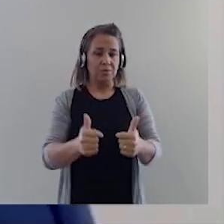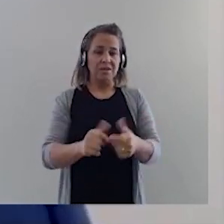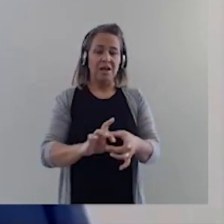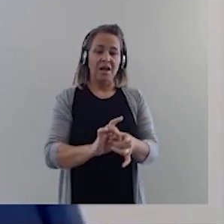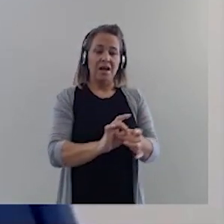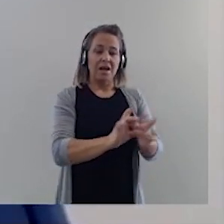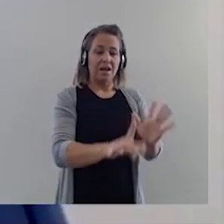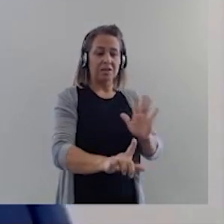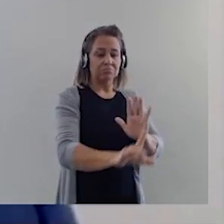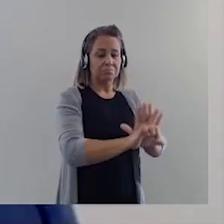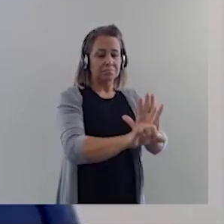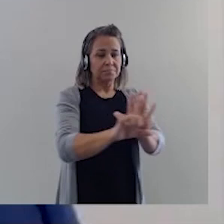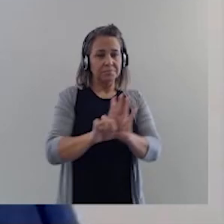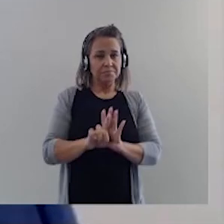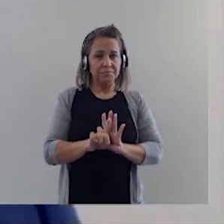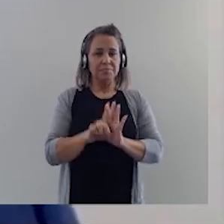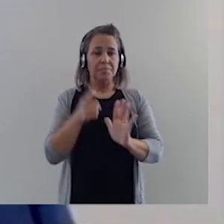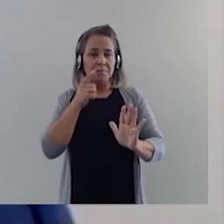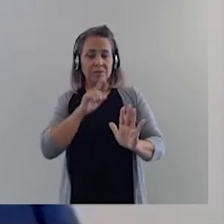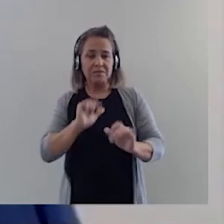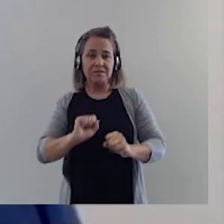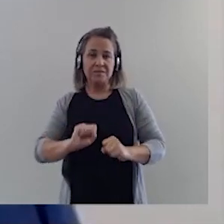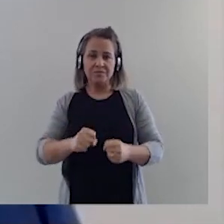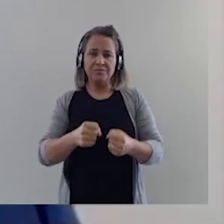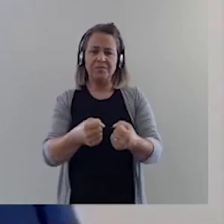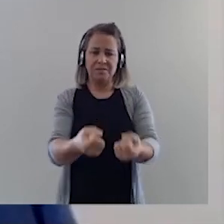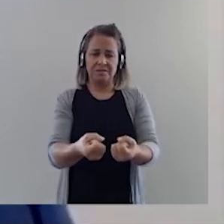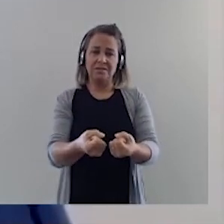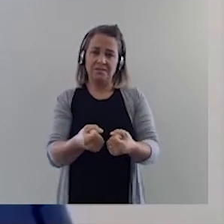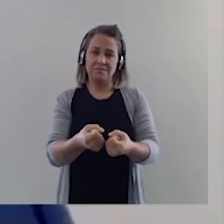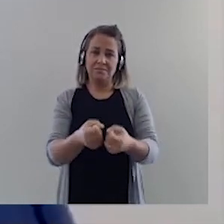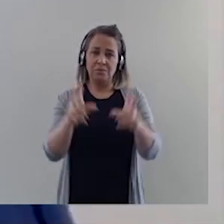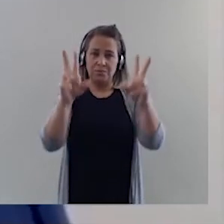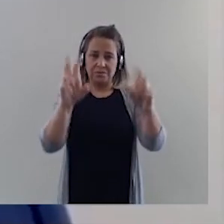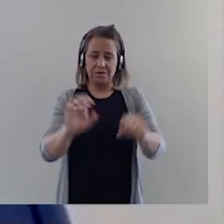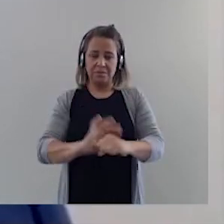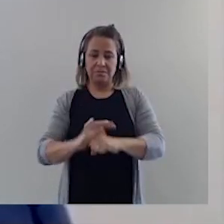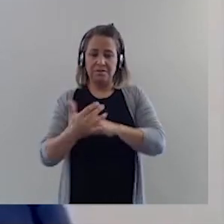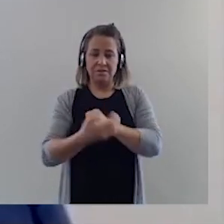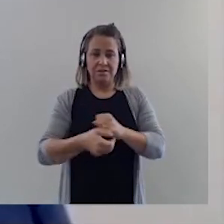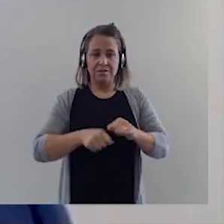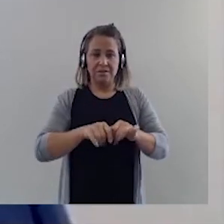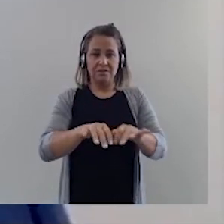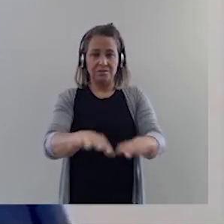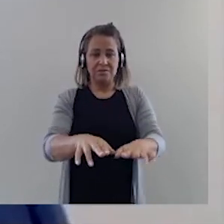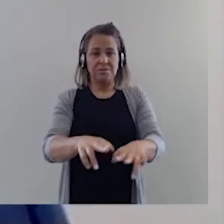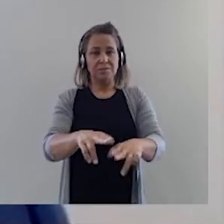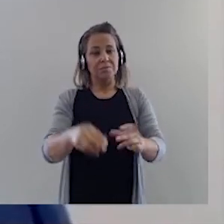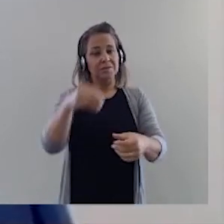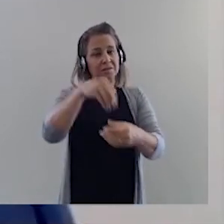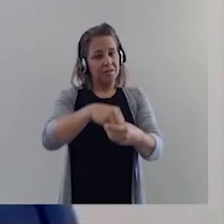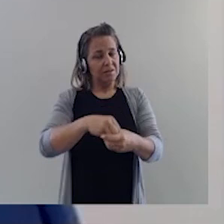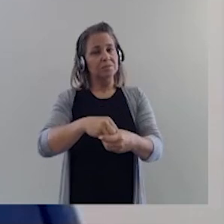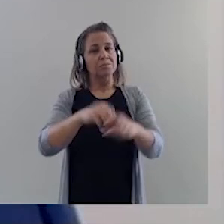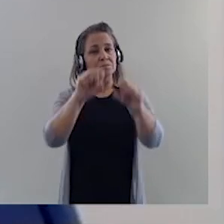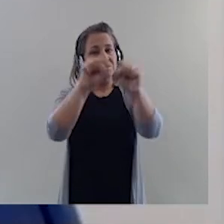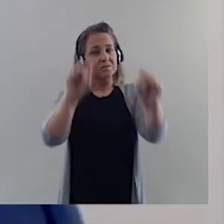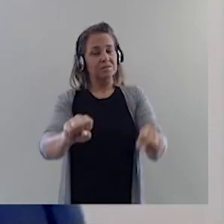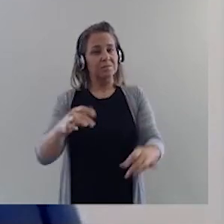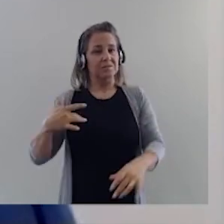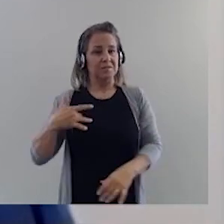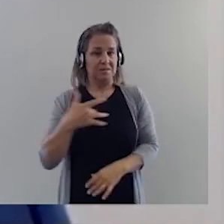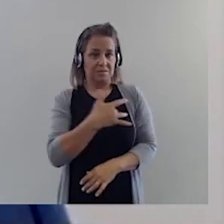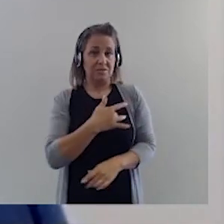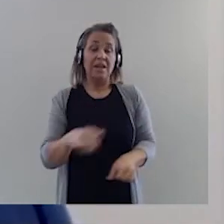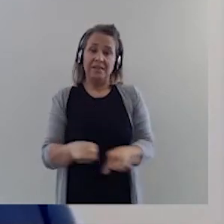legislação vital para enfrentamento desse tema da Covid, mais correlacionado ao sistema de saúde, claro. E há